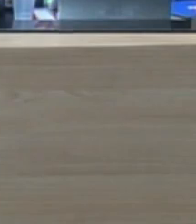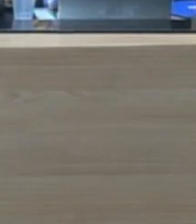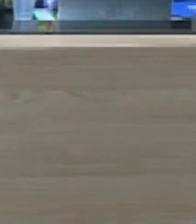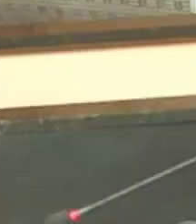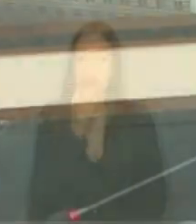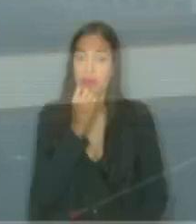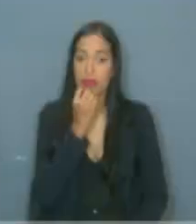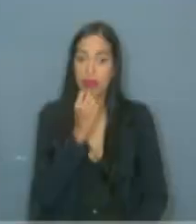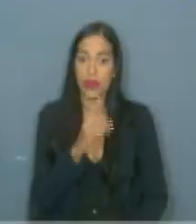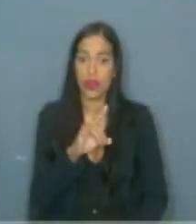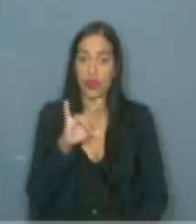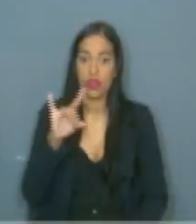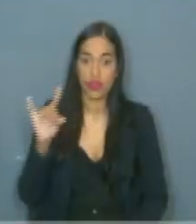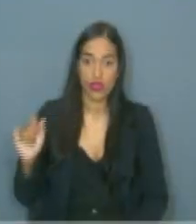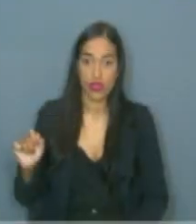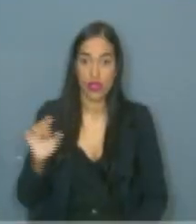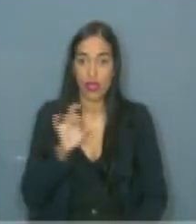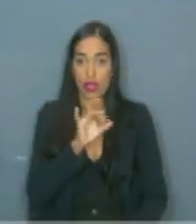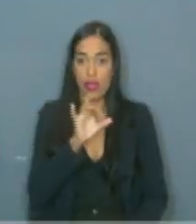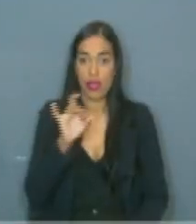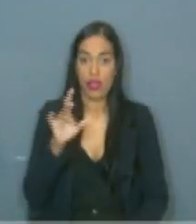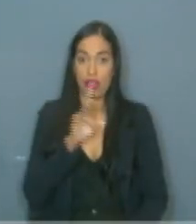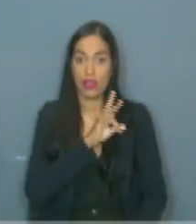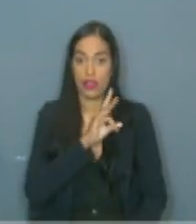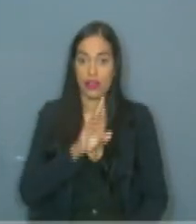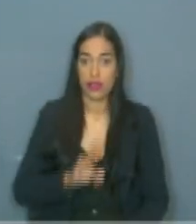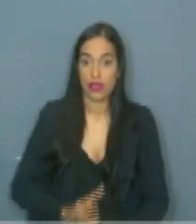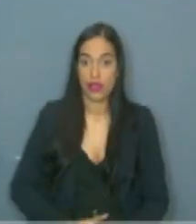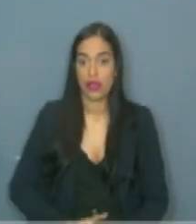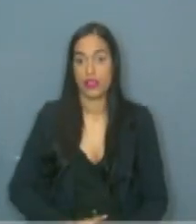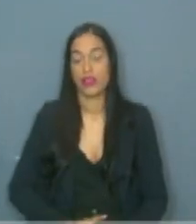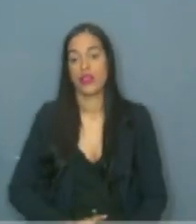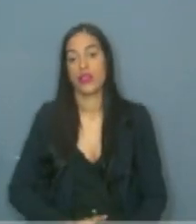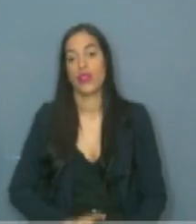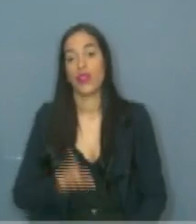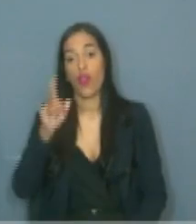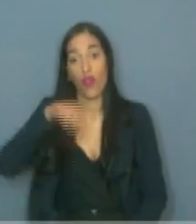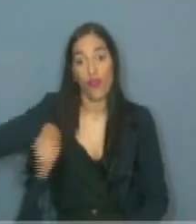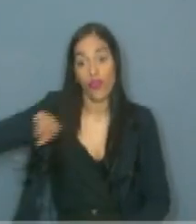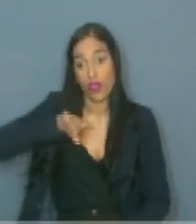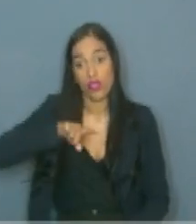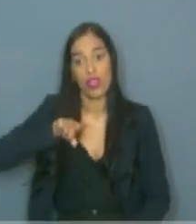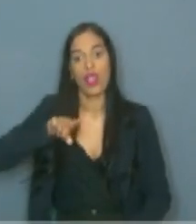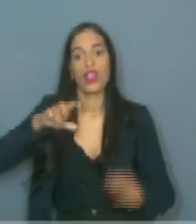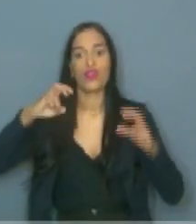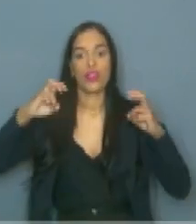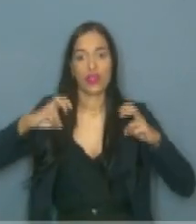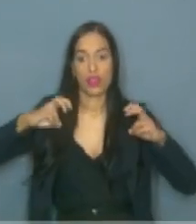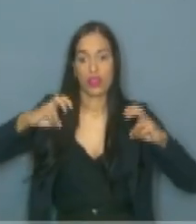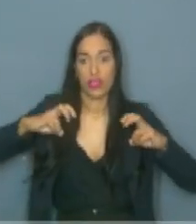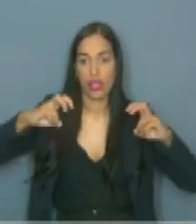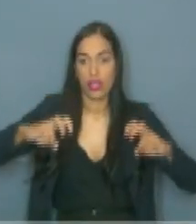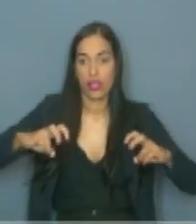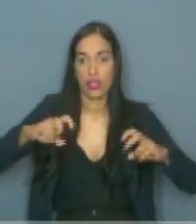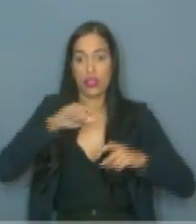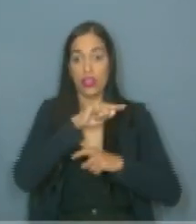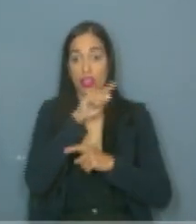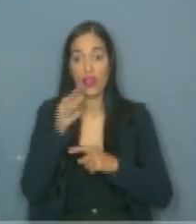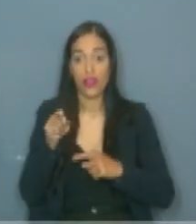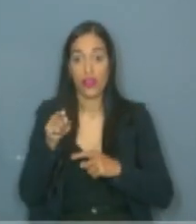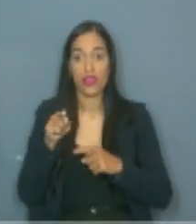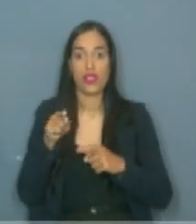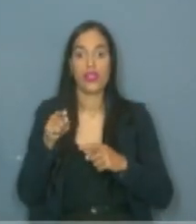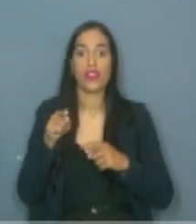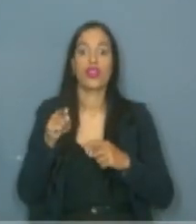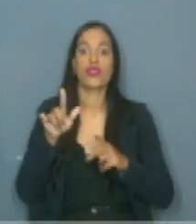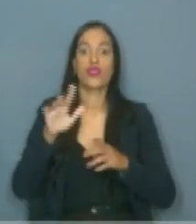Bom dia mais uma vez, cada vereador, cada vereadora, vocês que nos assistem nas galerias, vocês que nos assistem pela Rede Mundial